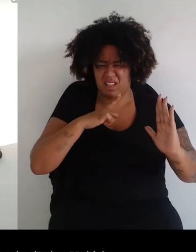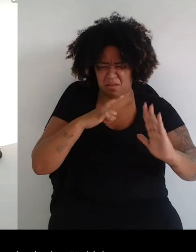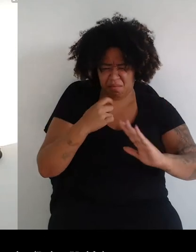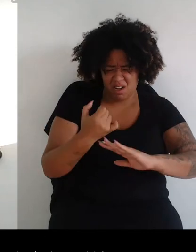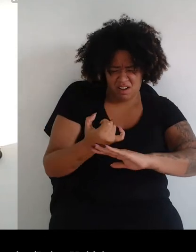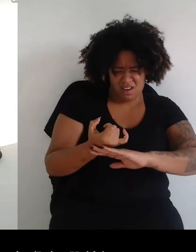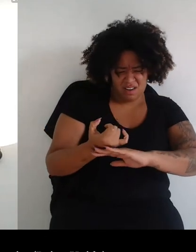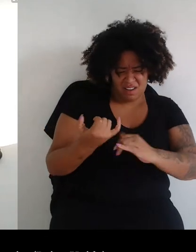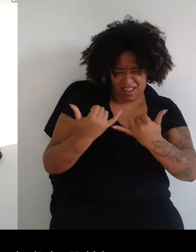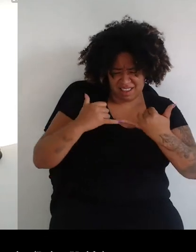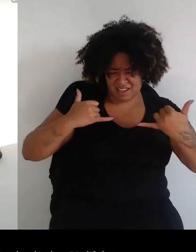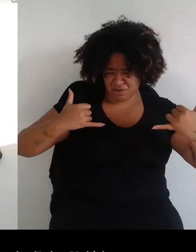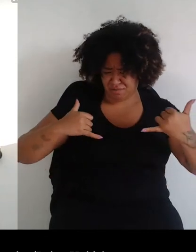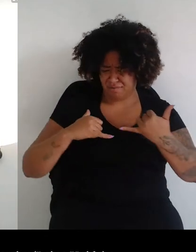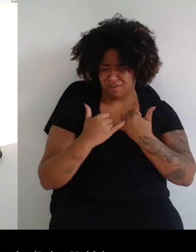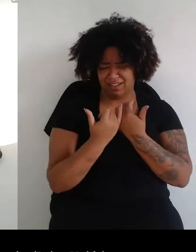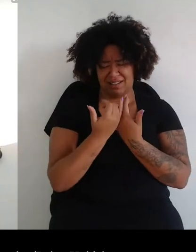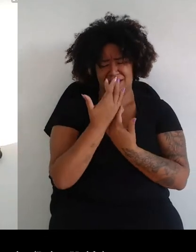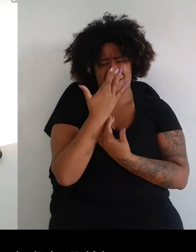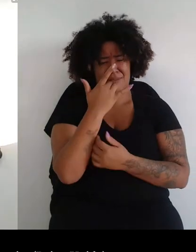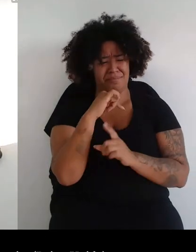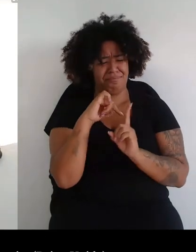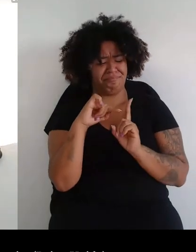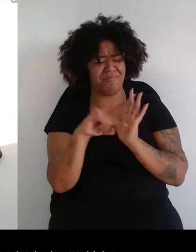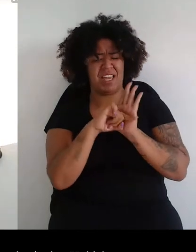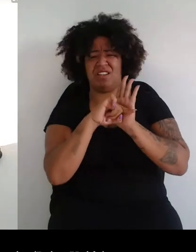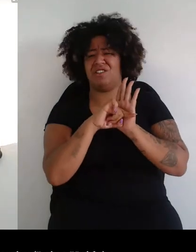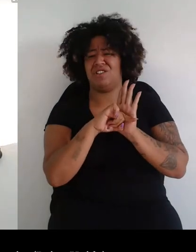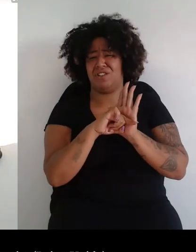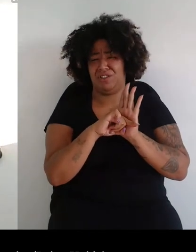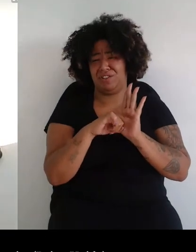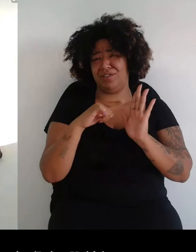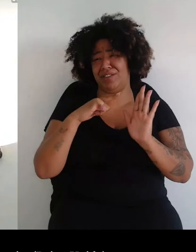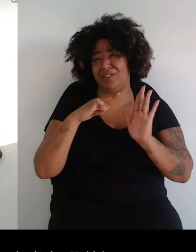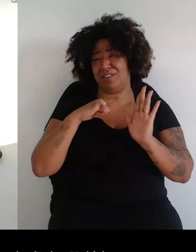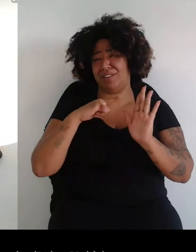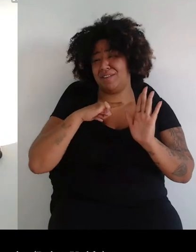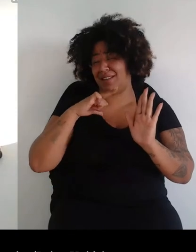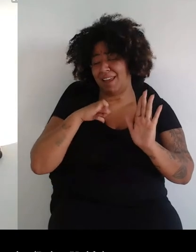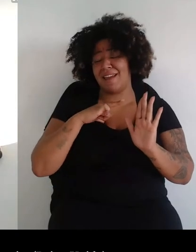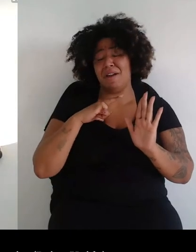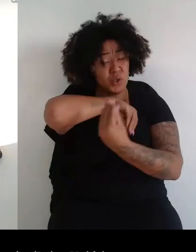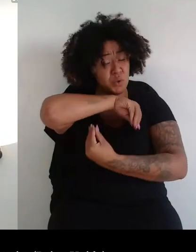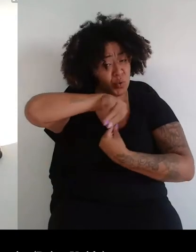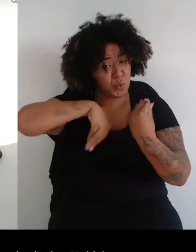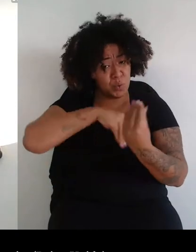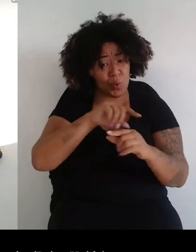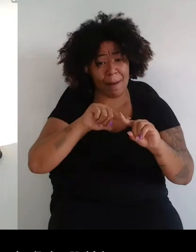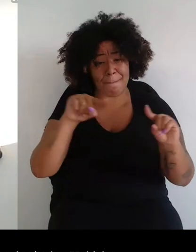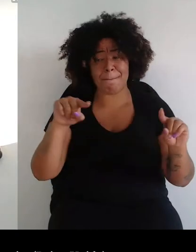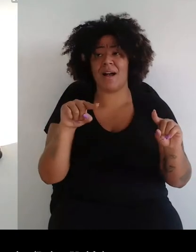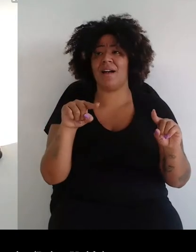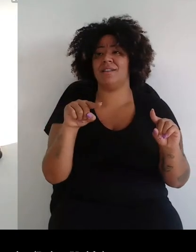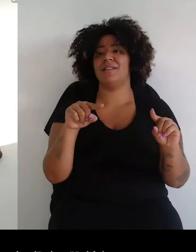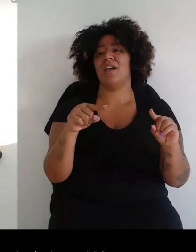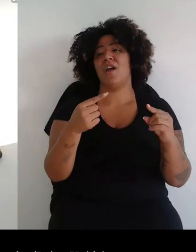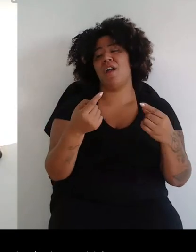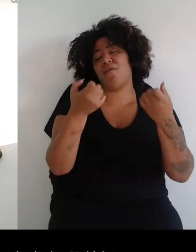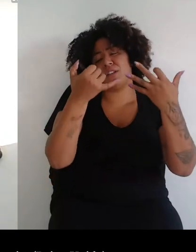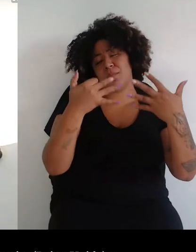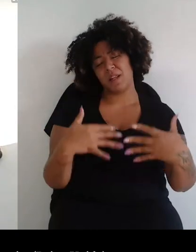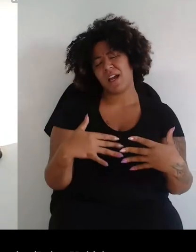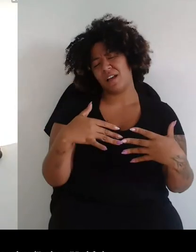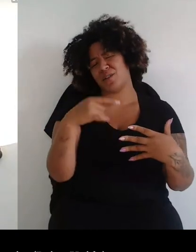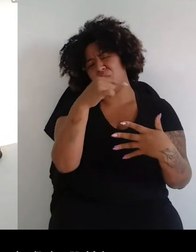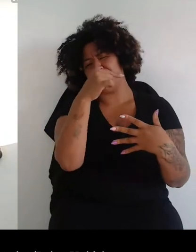interessante nesse sentido Na verdade tem várias coisas interessantes mas eu vou falar só algumas poder dar espaço pro Richard